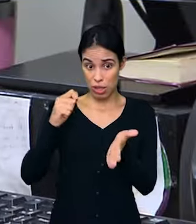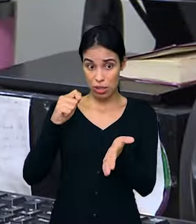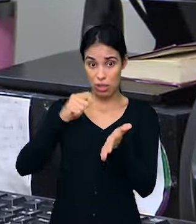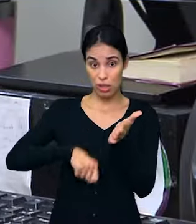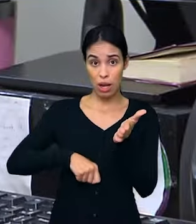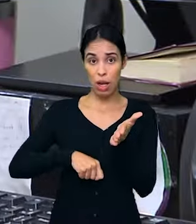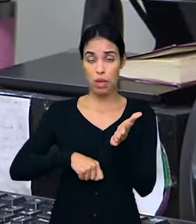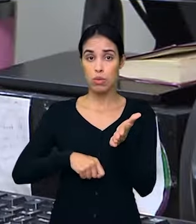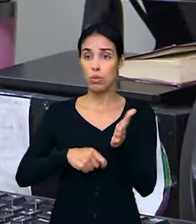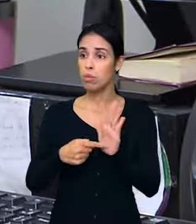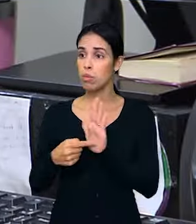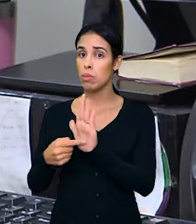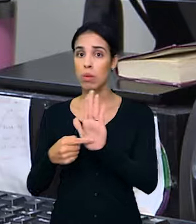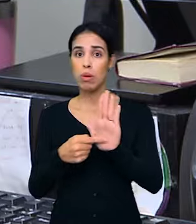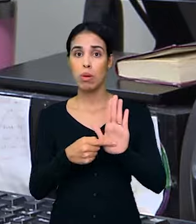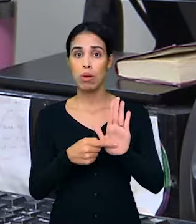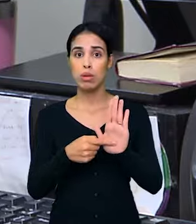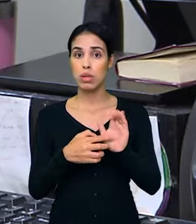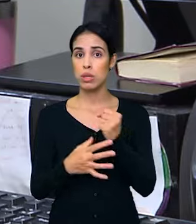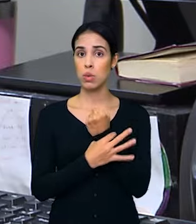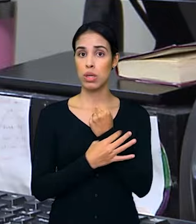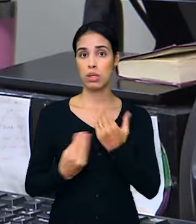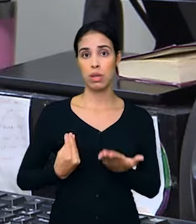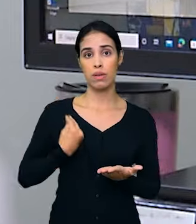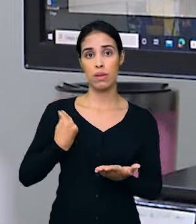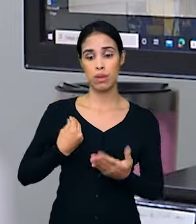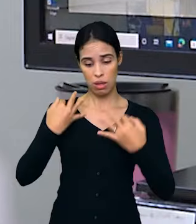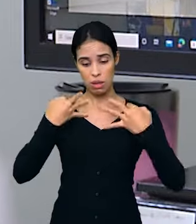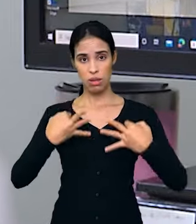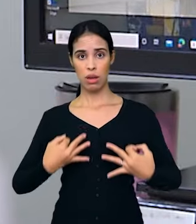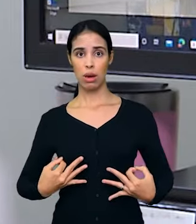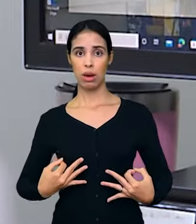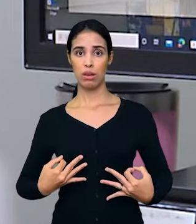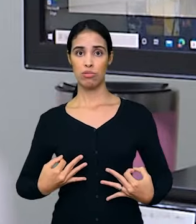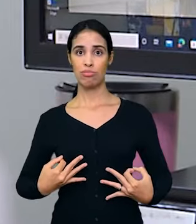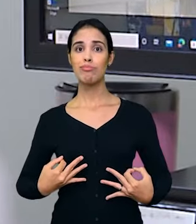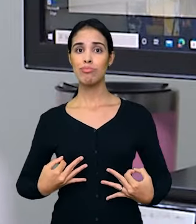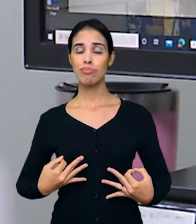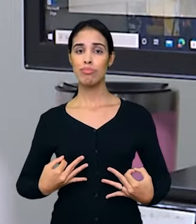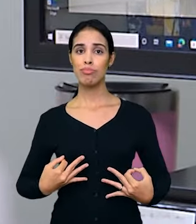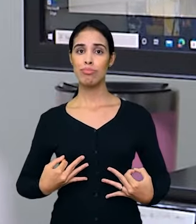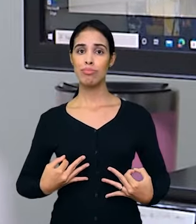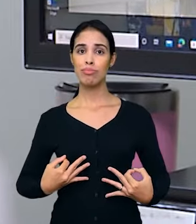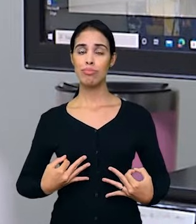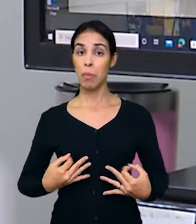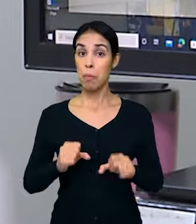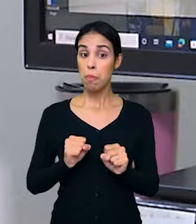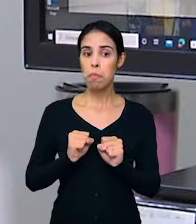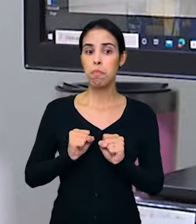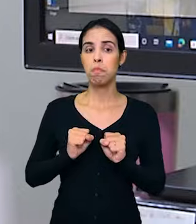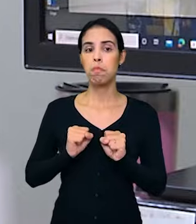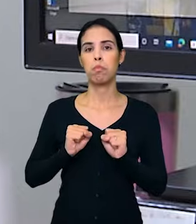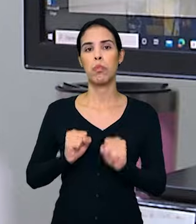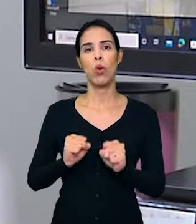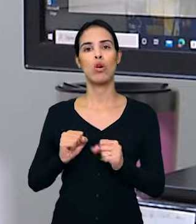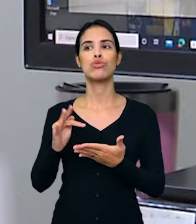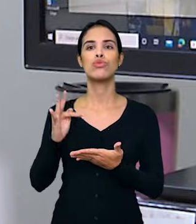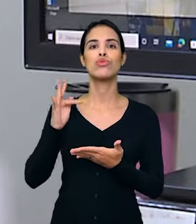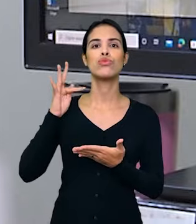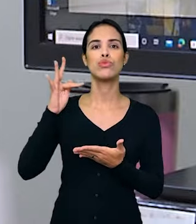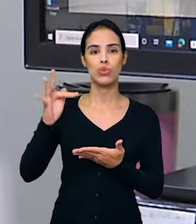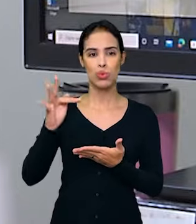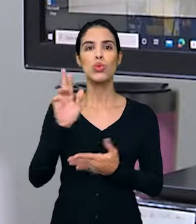assinada, digamos, para qualquer pessoa, é garantia na sua vida. É digno, você é um trabalhador, você tem isso assinado e você pode